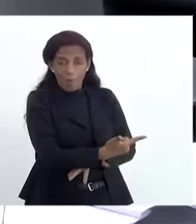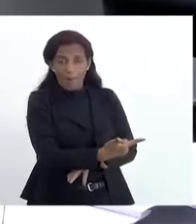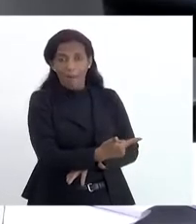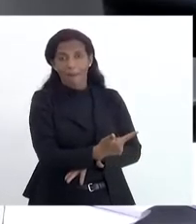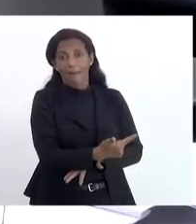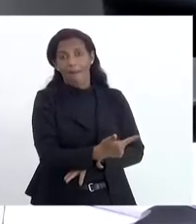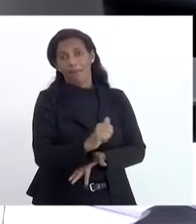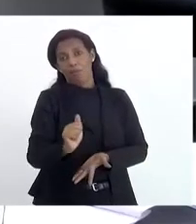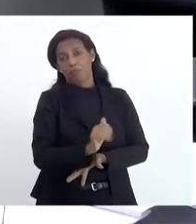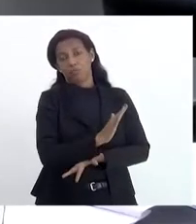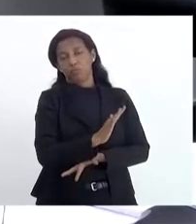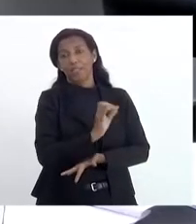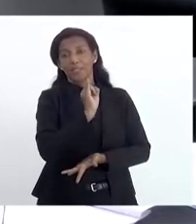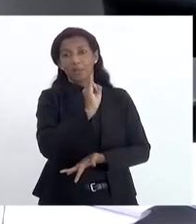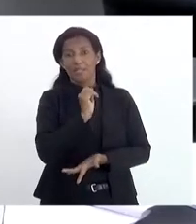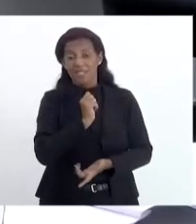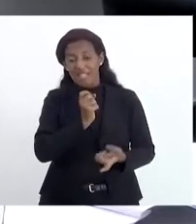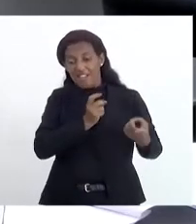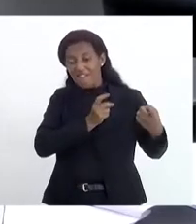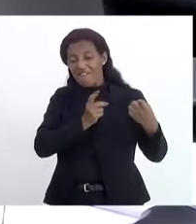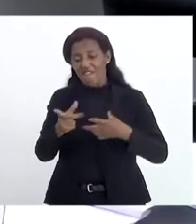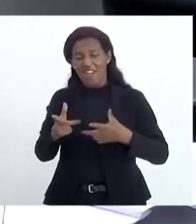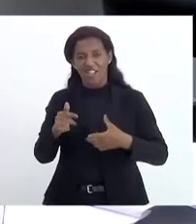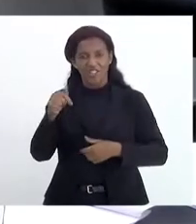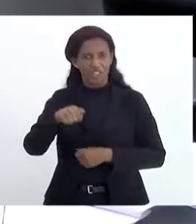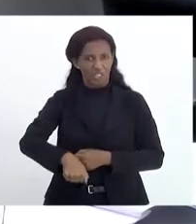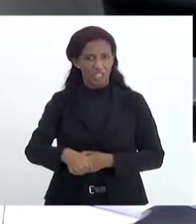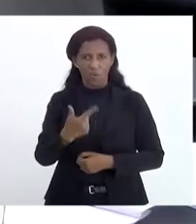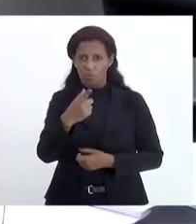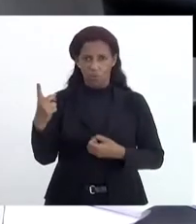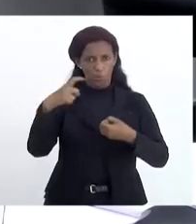cesta básica, não tem convênio com o FAS